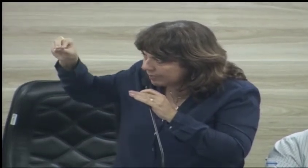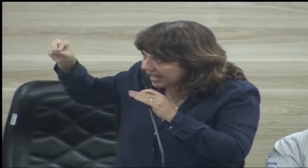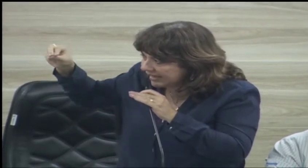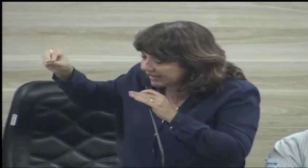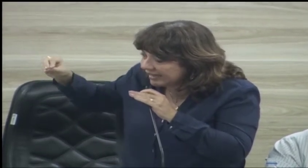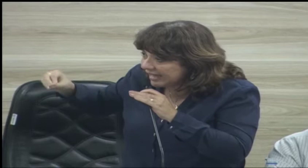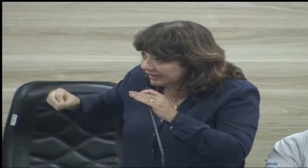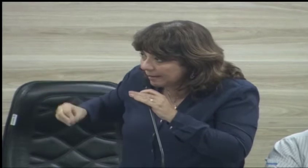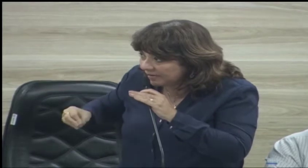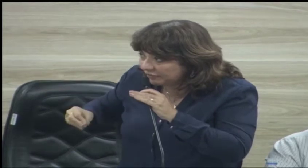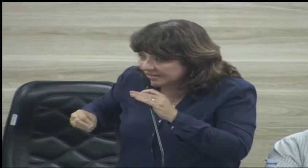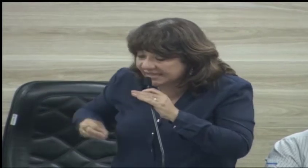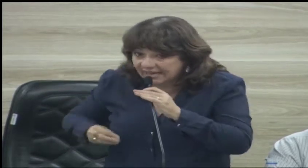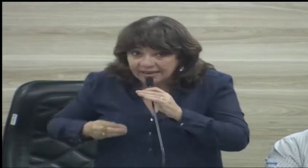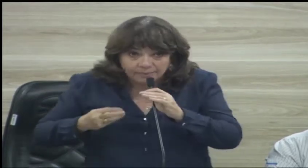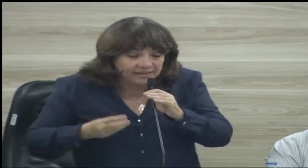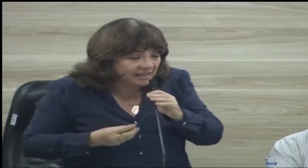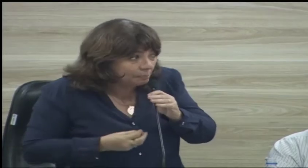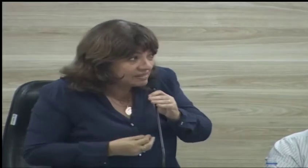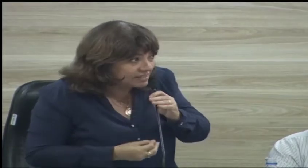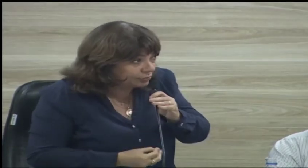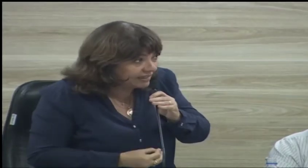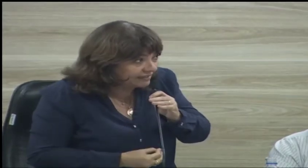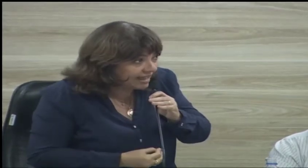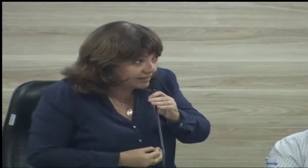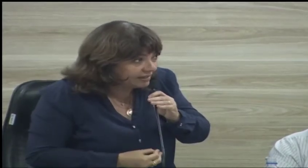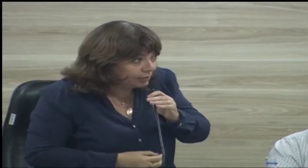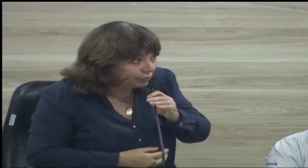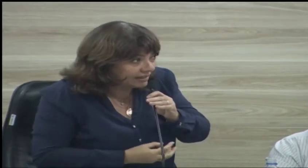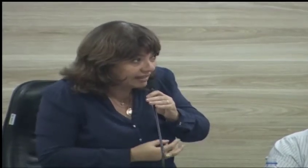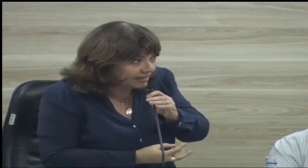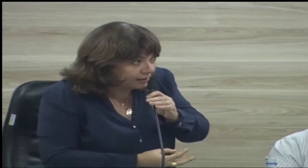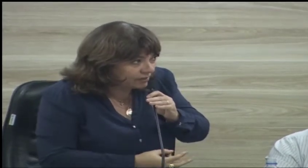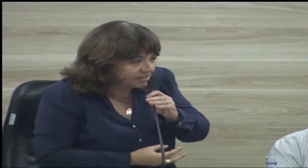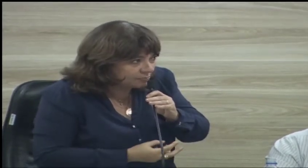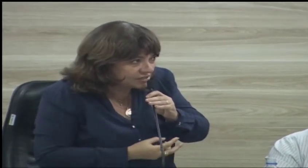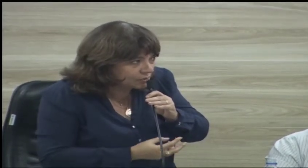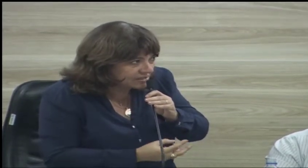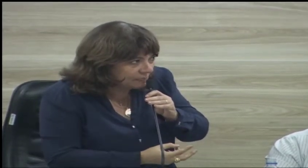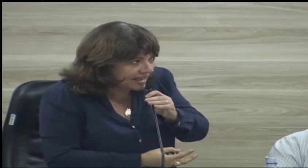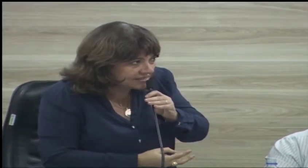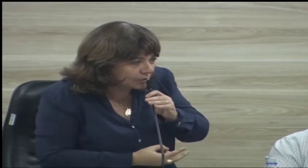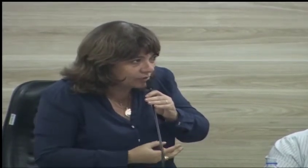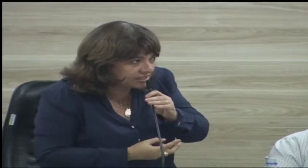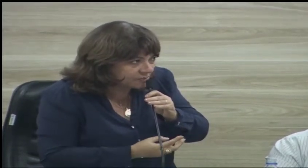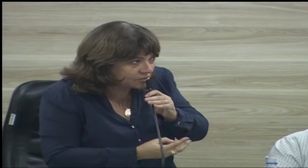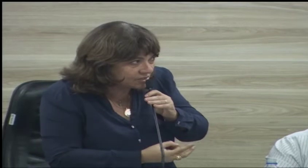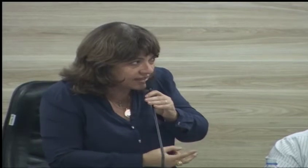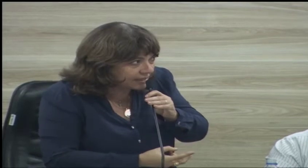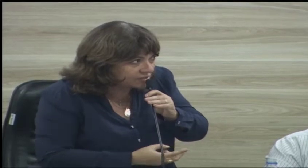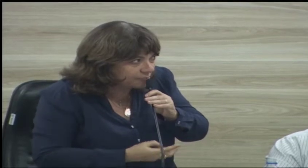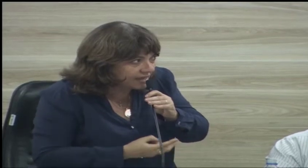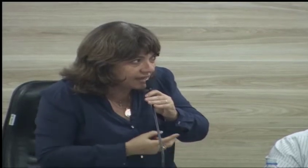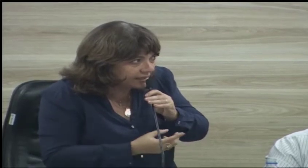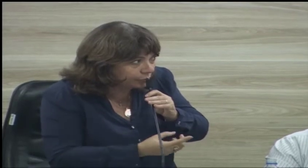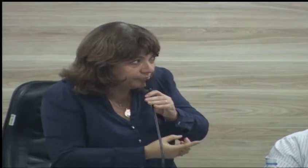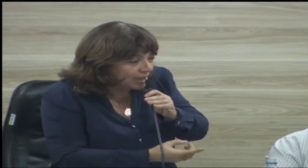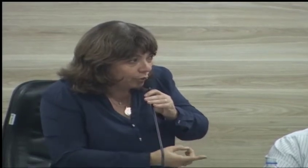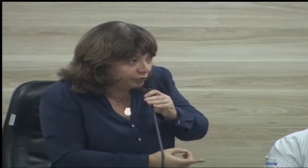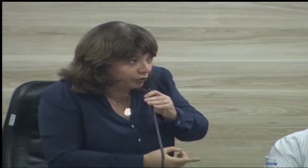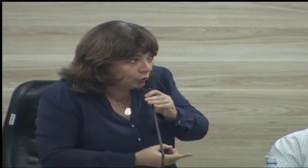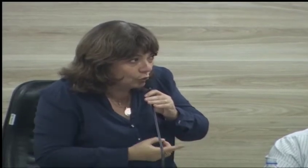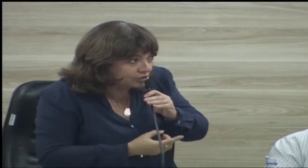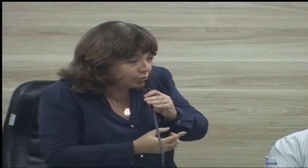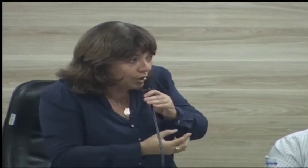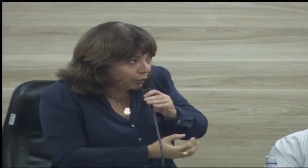está arrumada, dá para fazer, mas ninguém pensa no detalhe de quantas pessoas passam, quantas pessoas ficariam esperando,